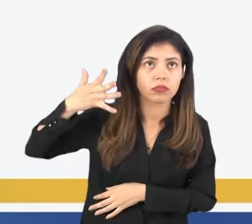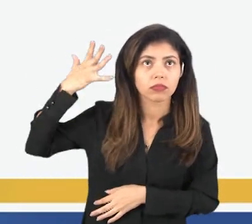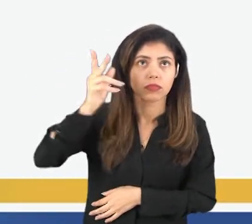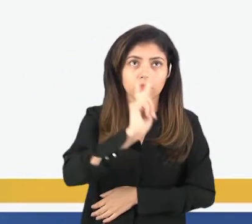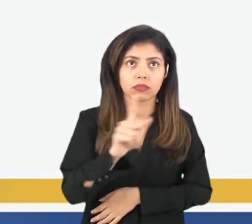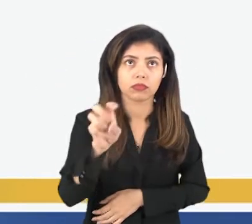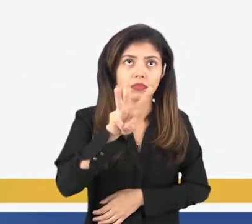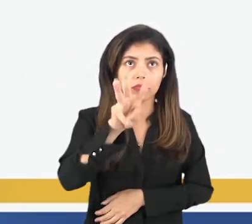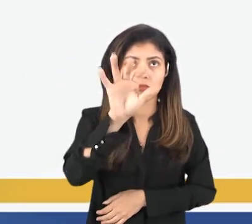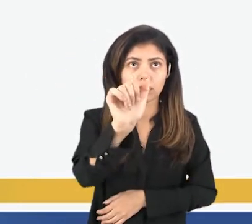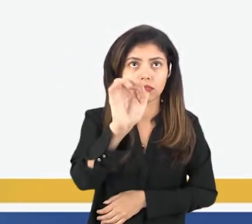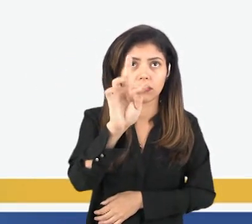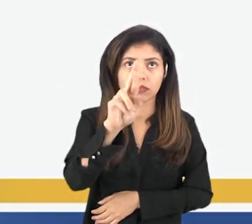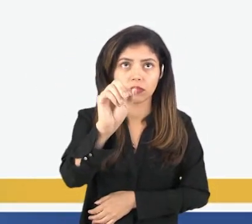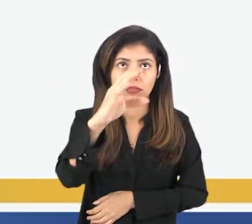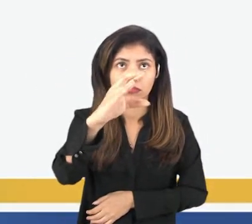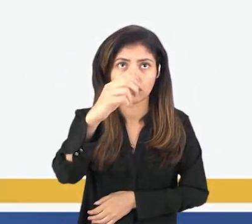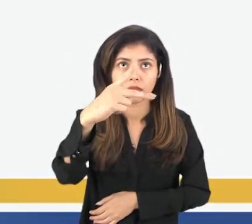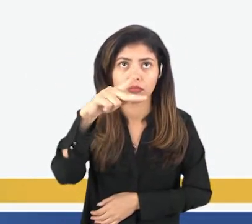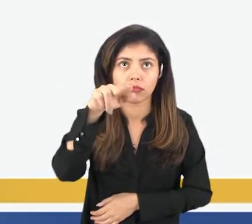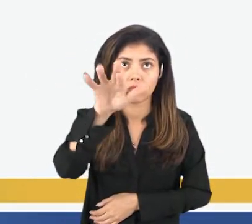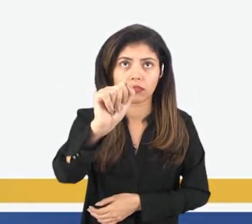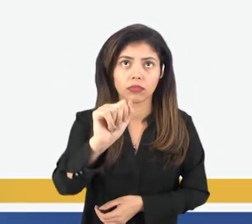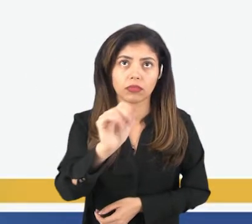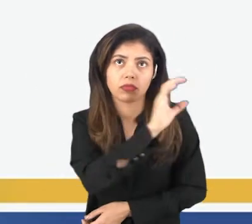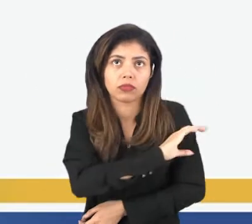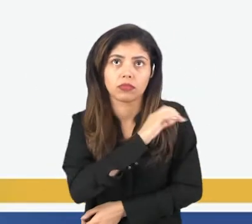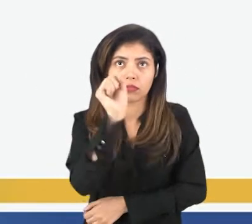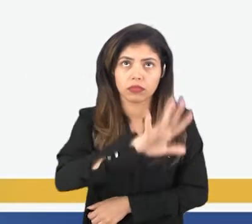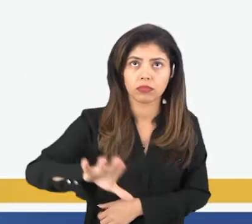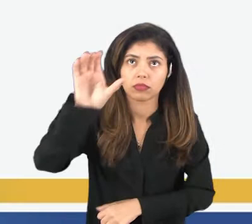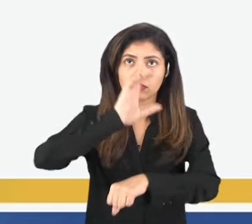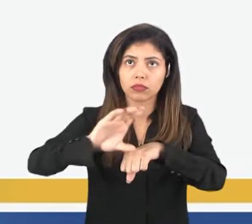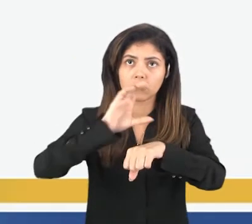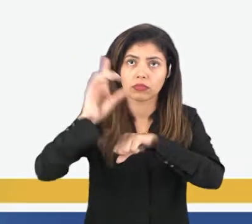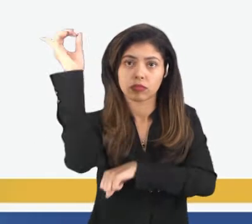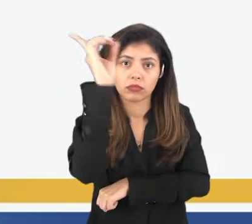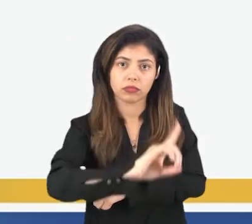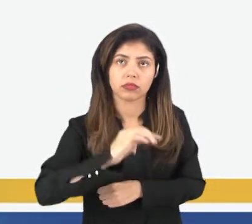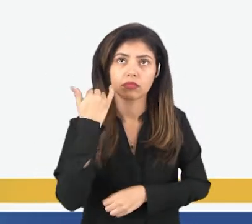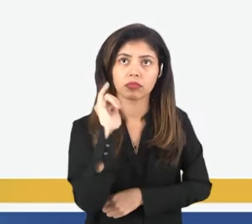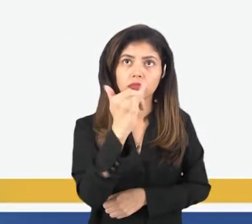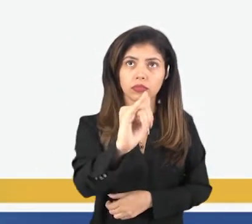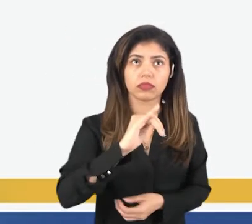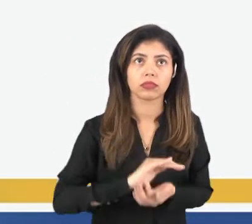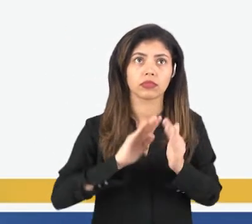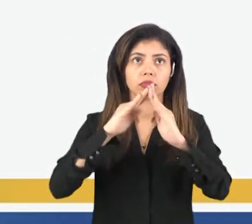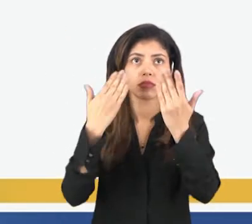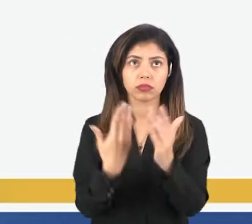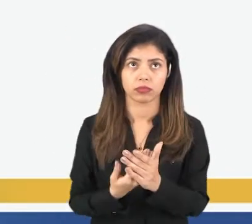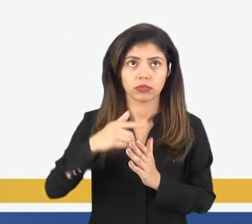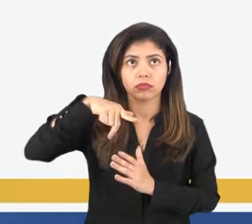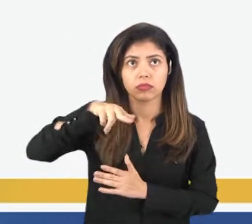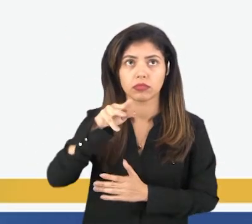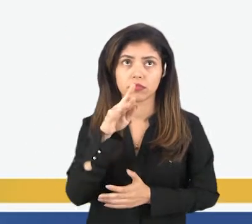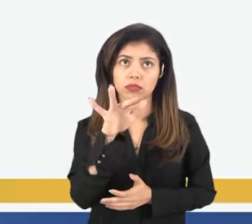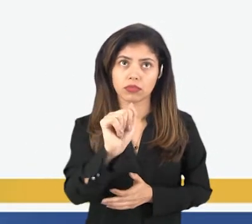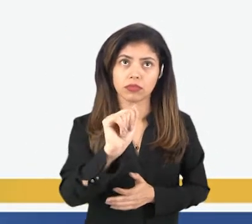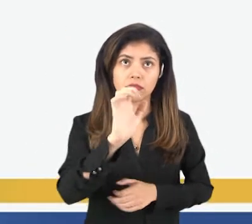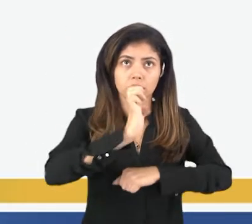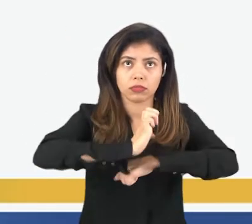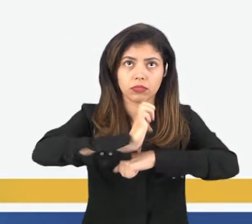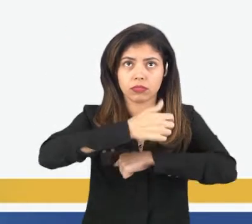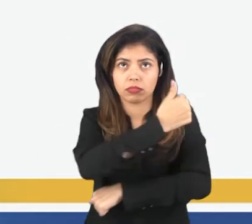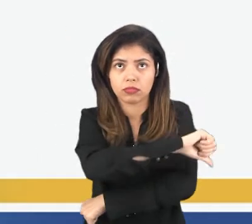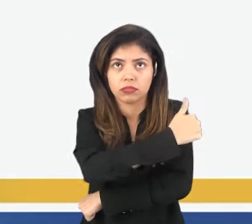palestra do professor Walter Capanema, coordenador-geral dos cursos de Direito Eletrônico da Escola de